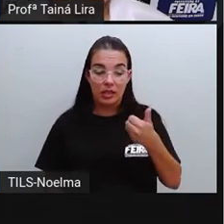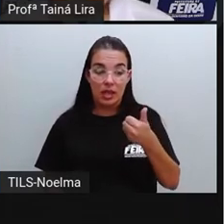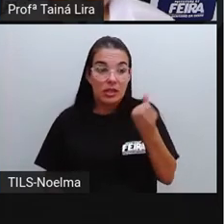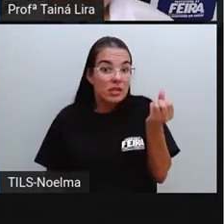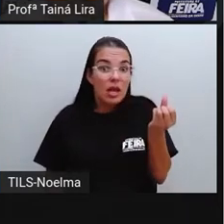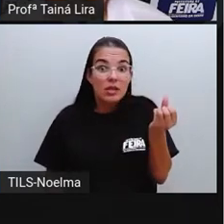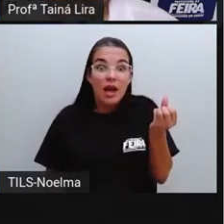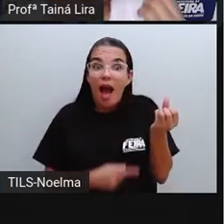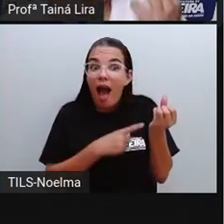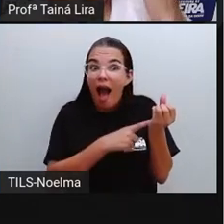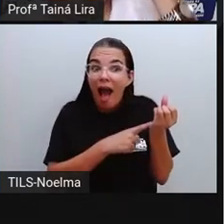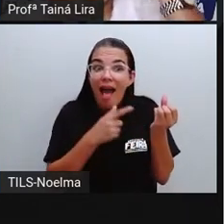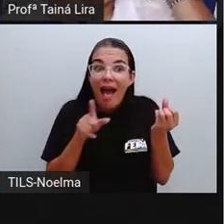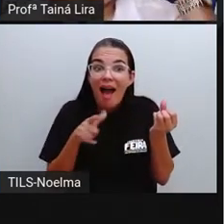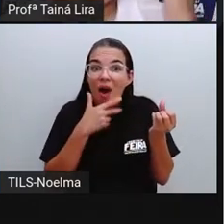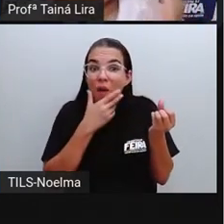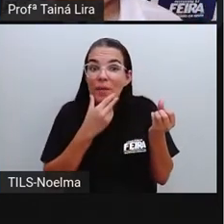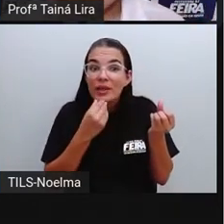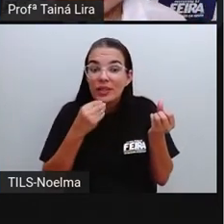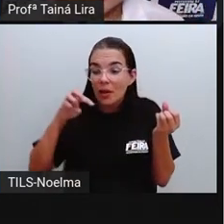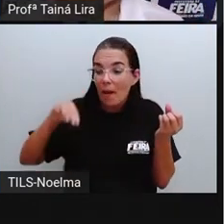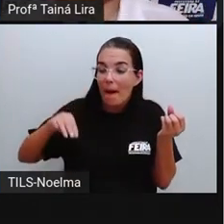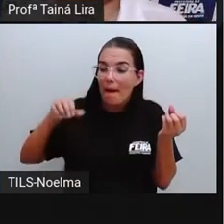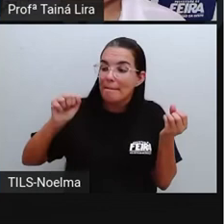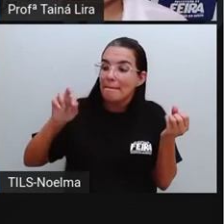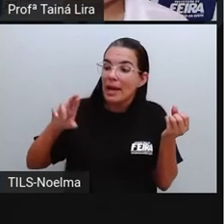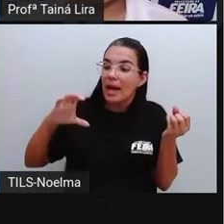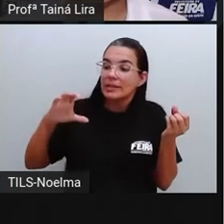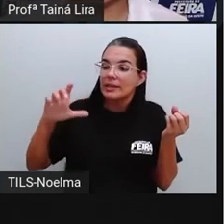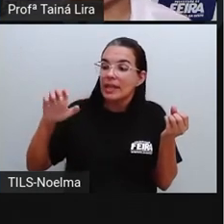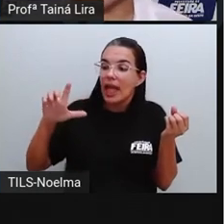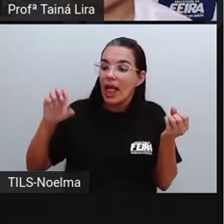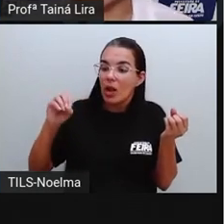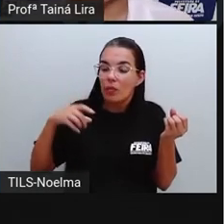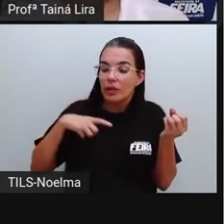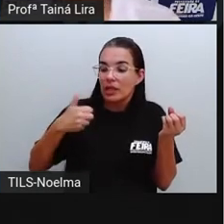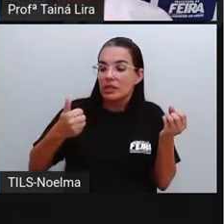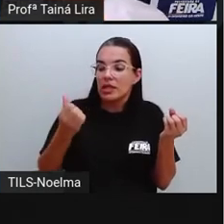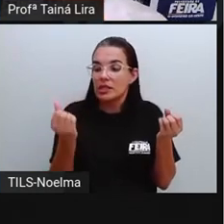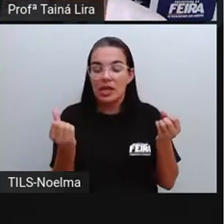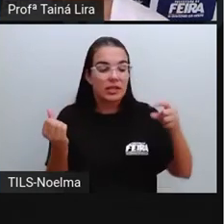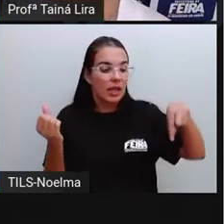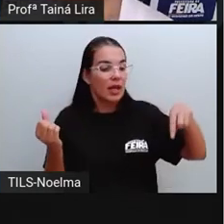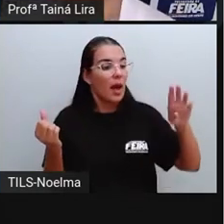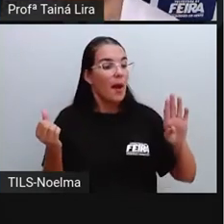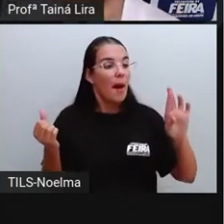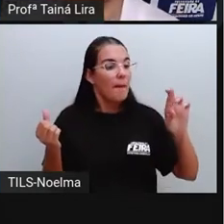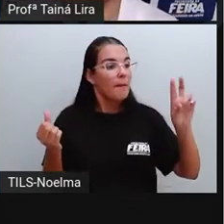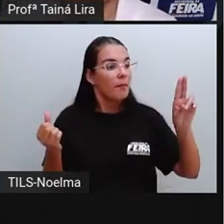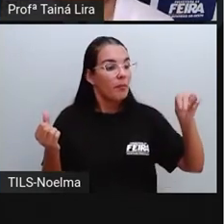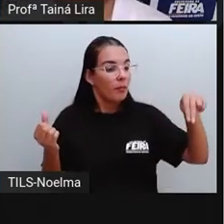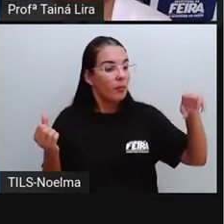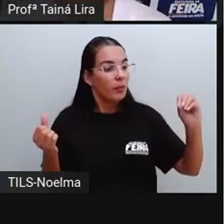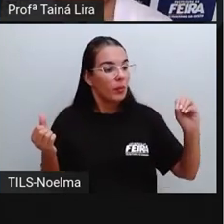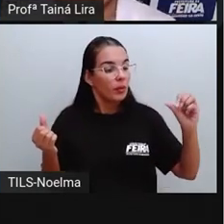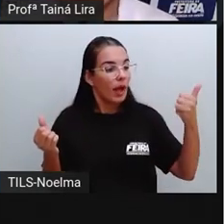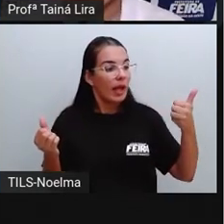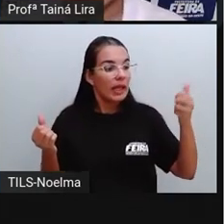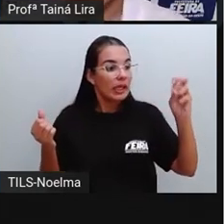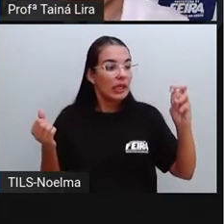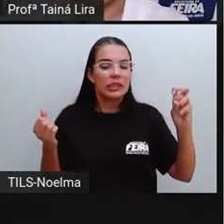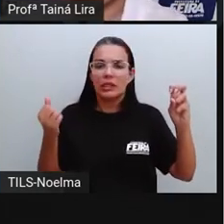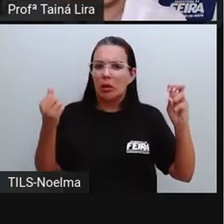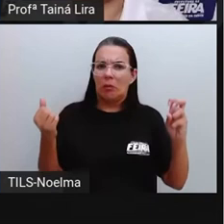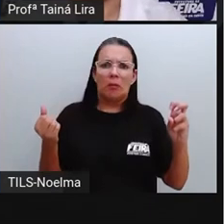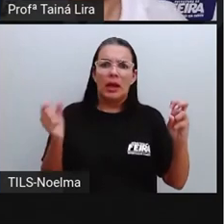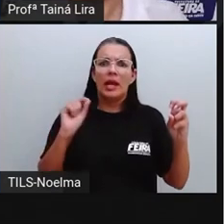15, 16. Então, Bruno fez 15 pontos. Marcelo fez 16 pontos. Quem